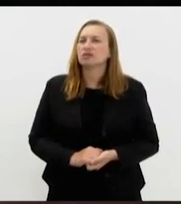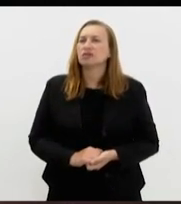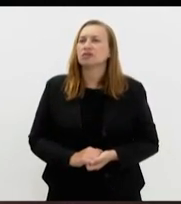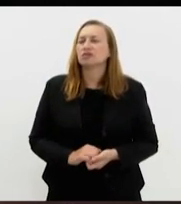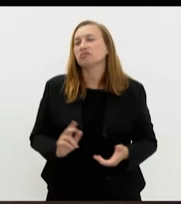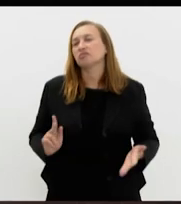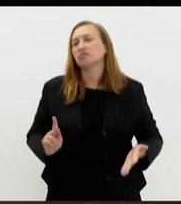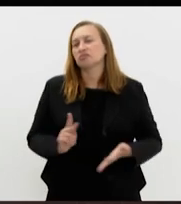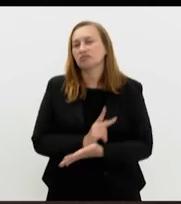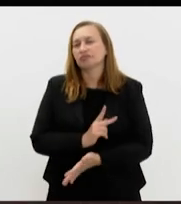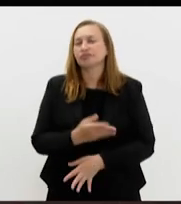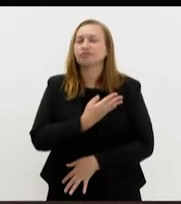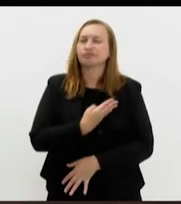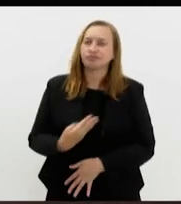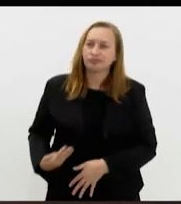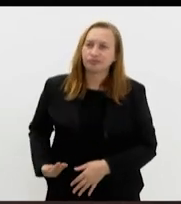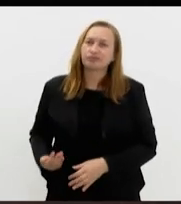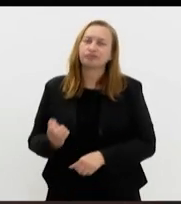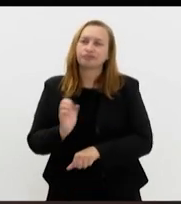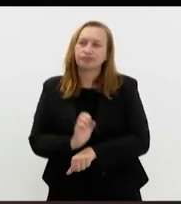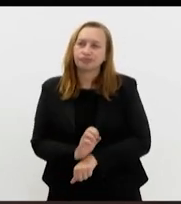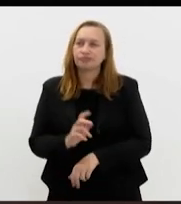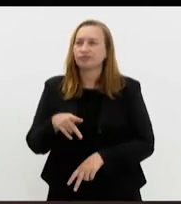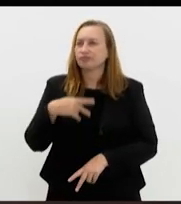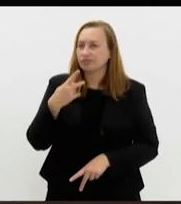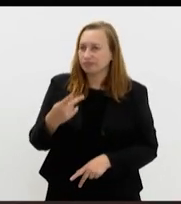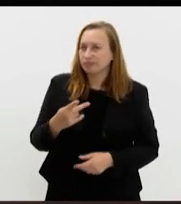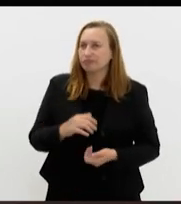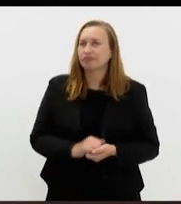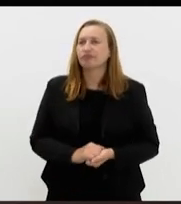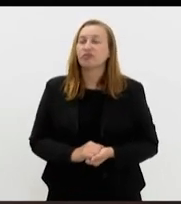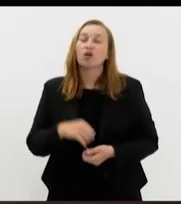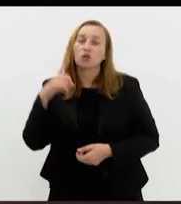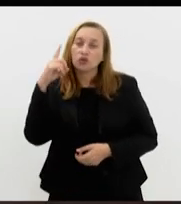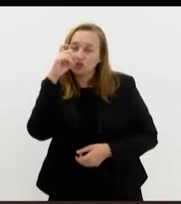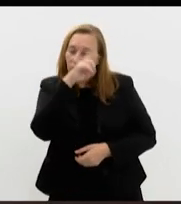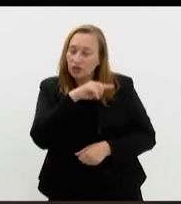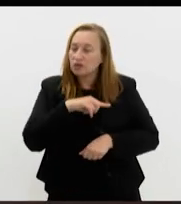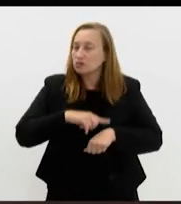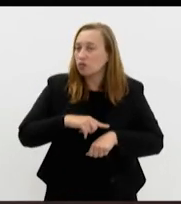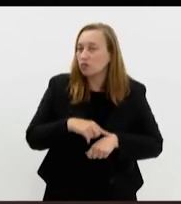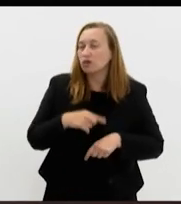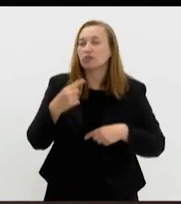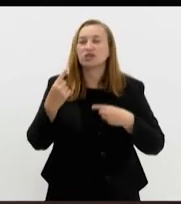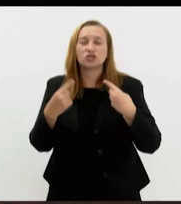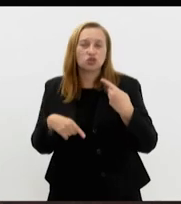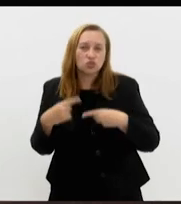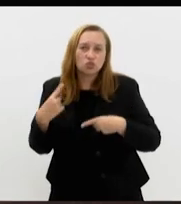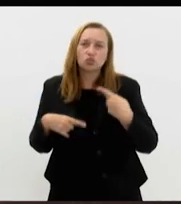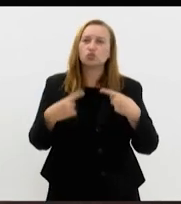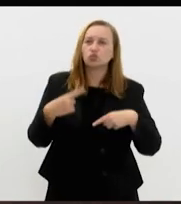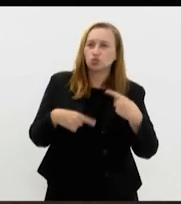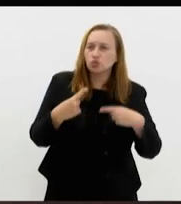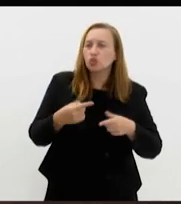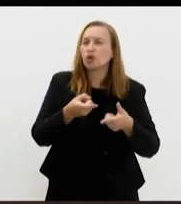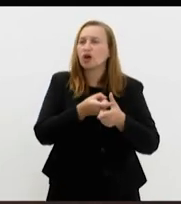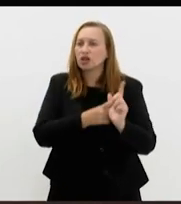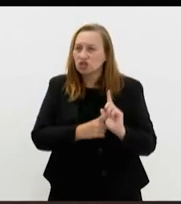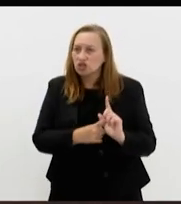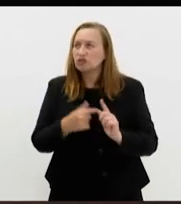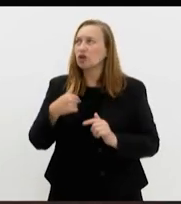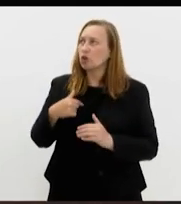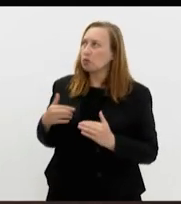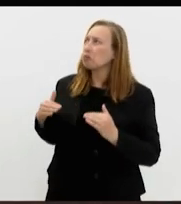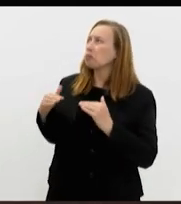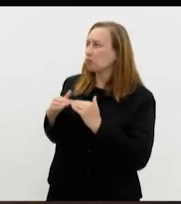situação que o governo do Estado fala, que é uma situação difícil, que tem que discutir a dívida pública, e eu